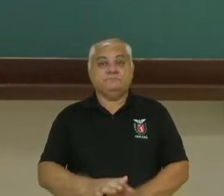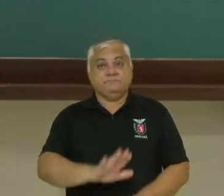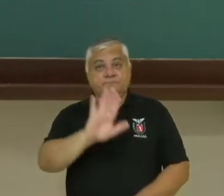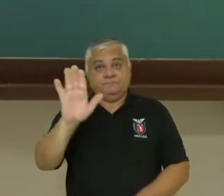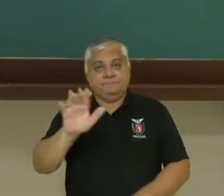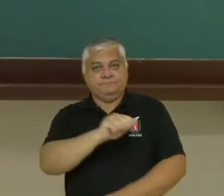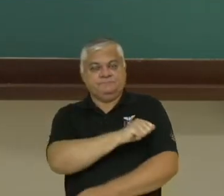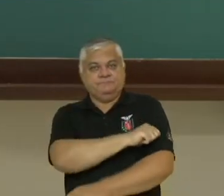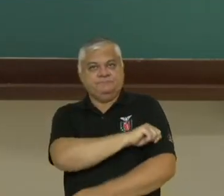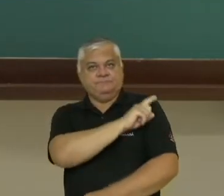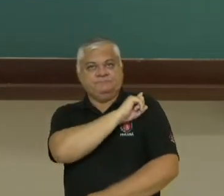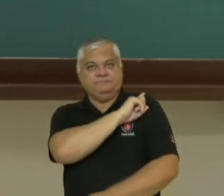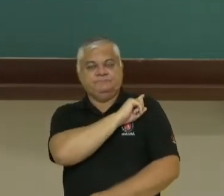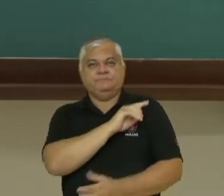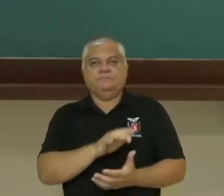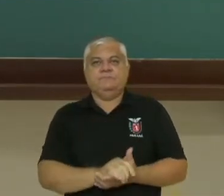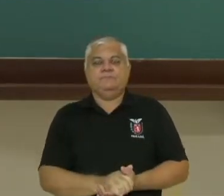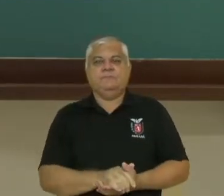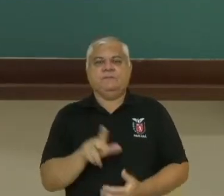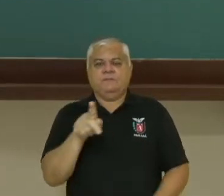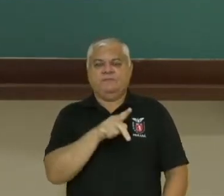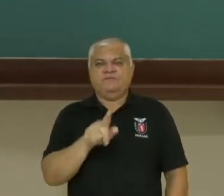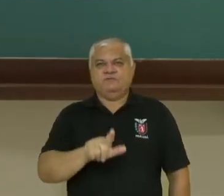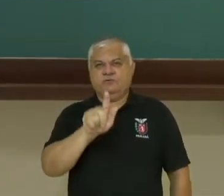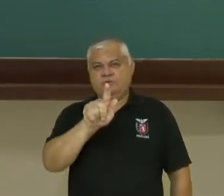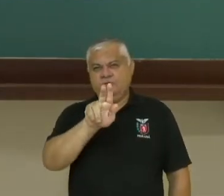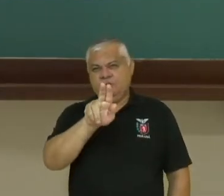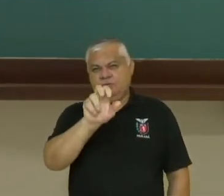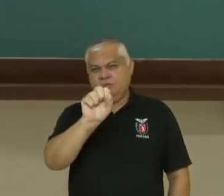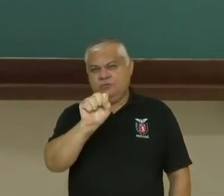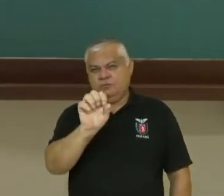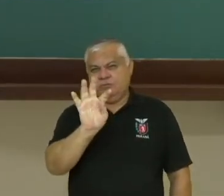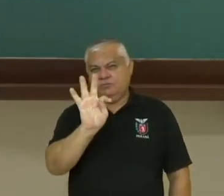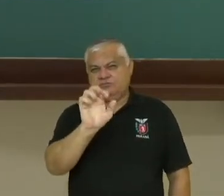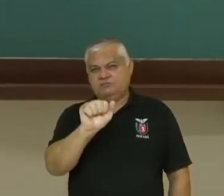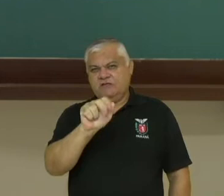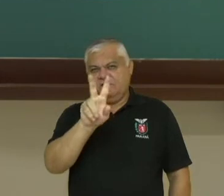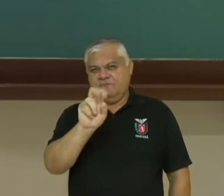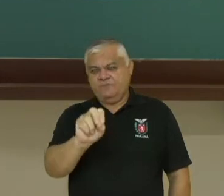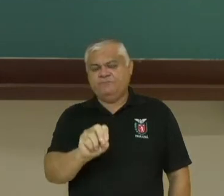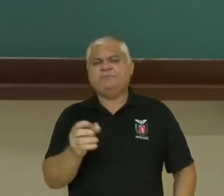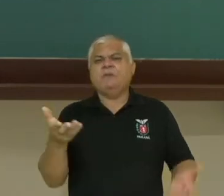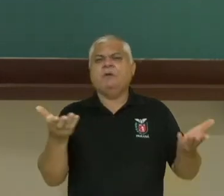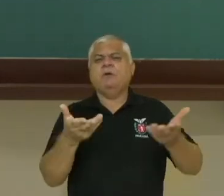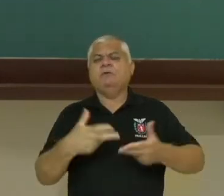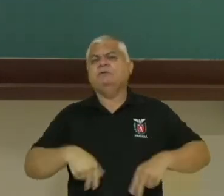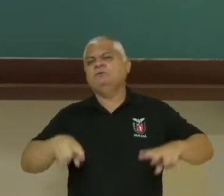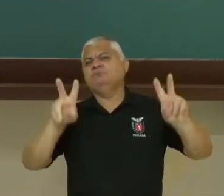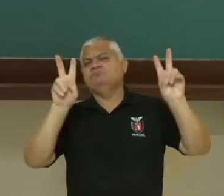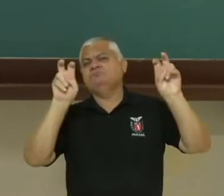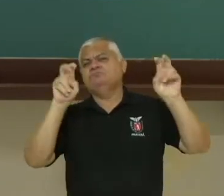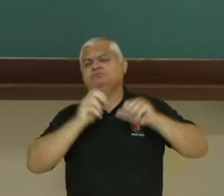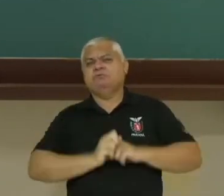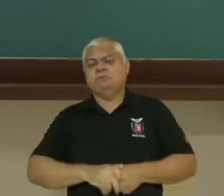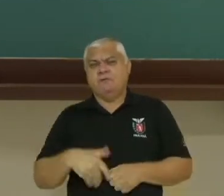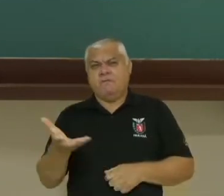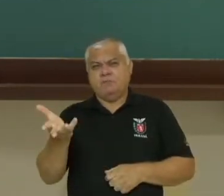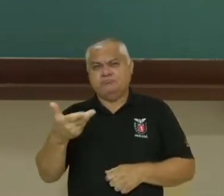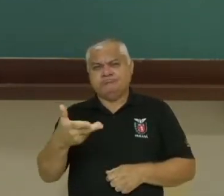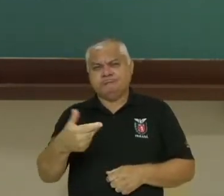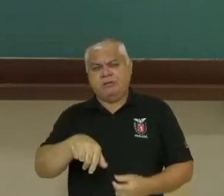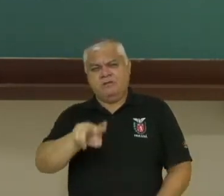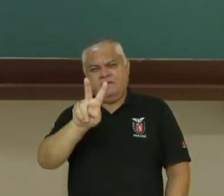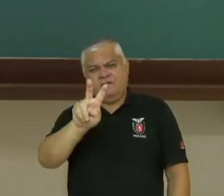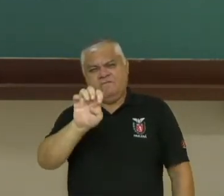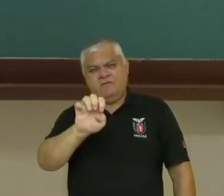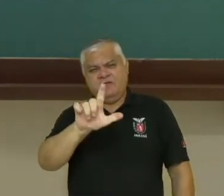Olá, estudantes da primeira série. Quem está falando aqui é o professor Gustavo Trevelo e hoje nós vamos falar sobre velocidade,